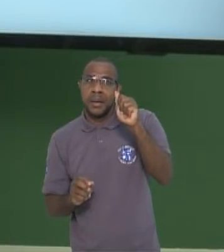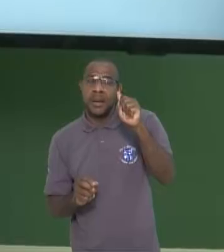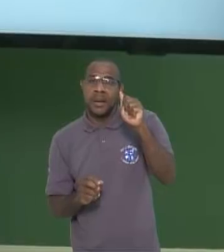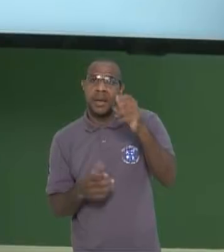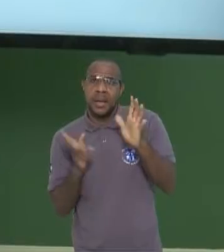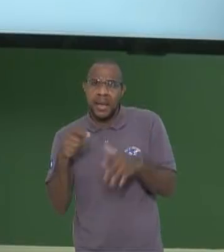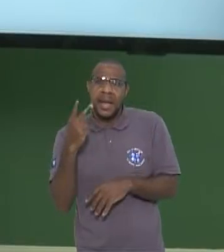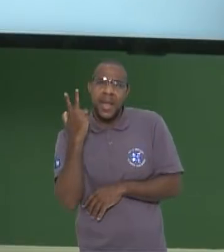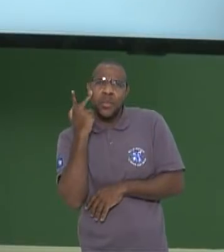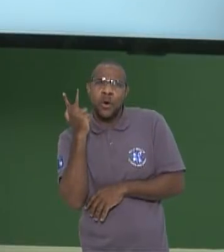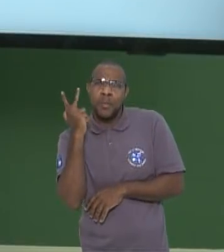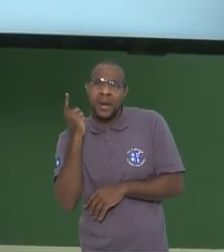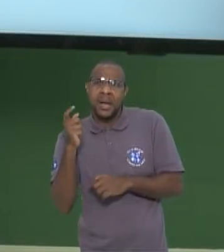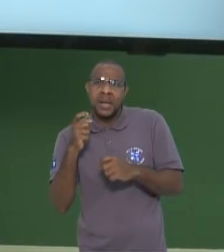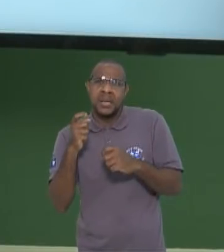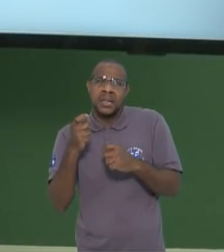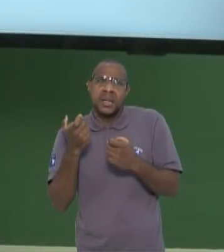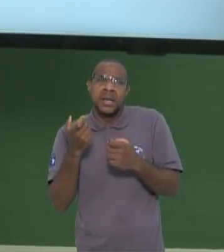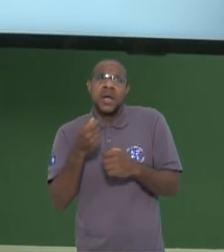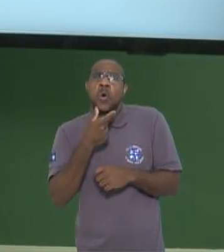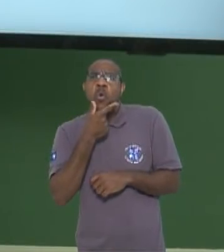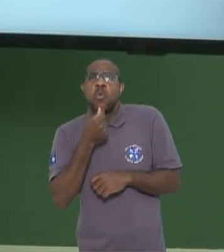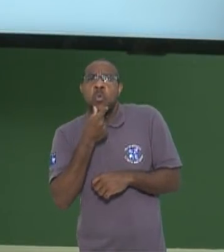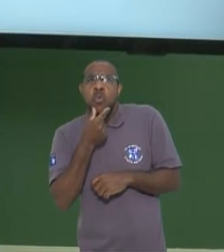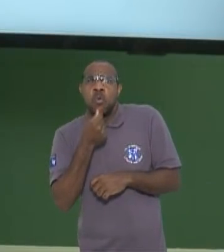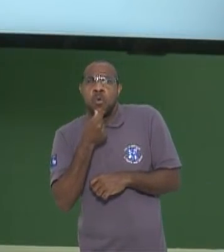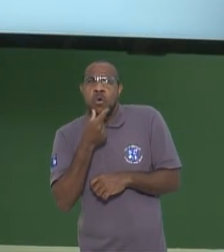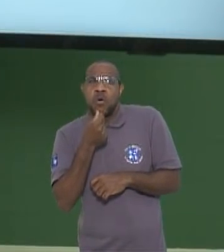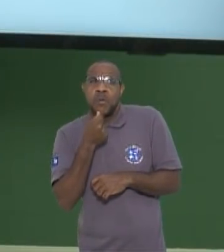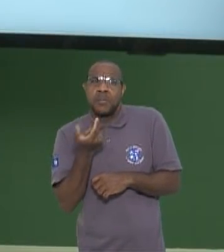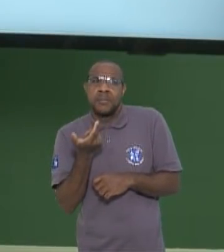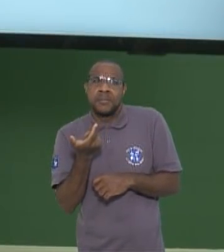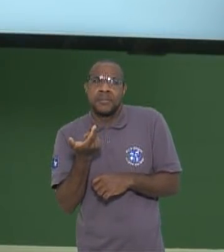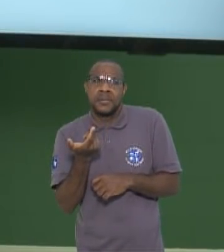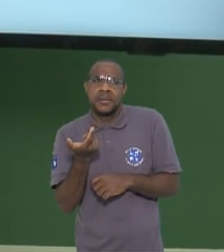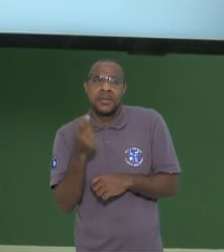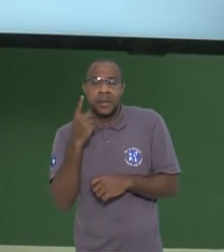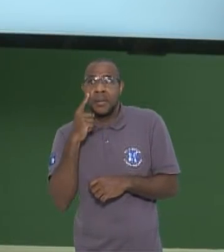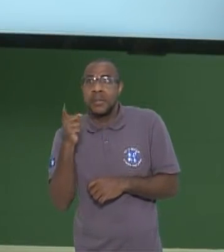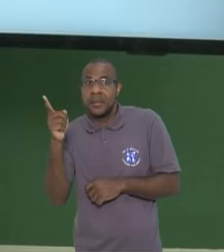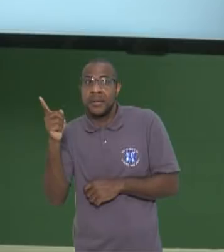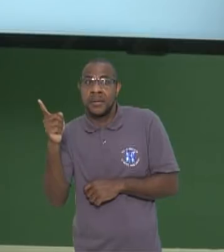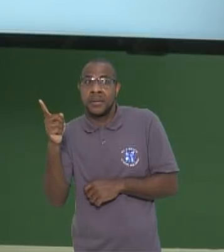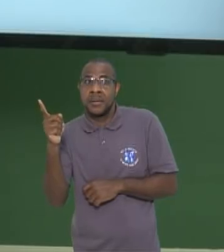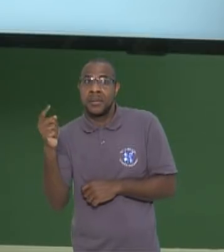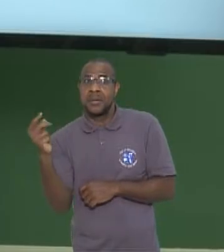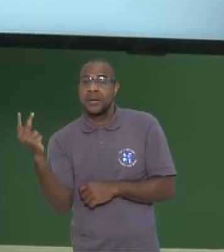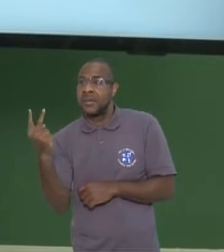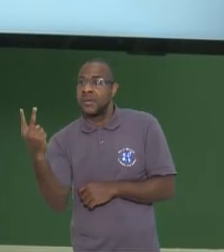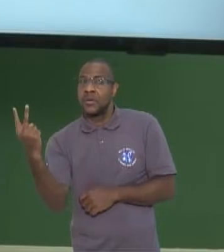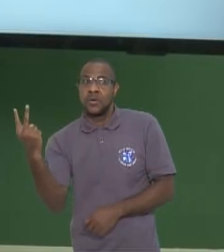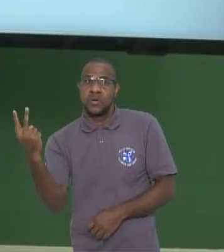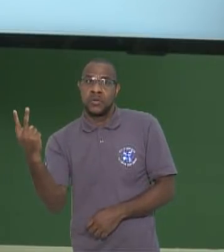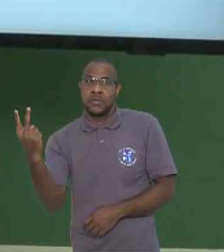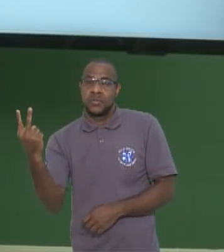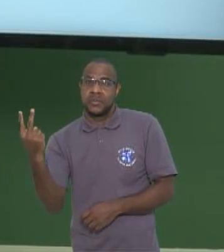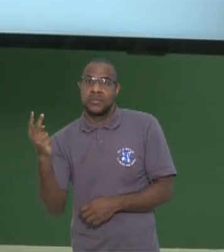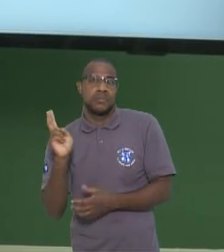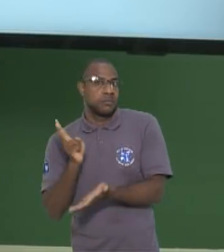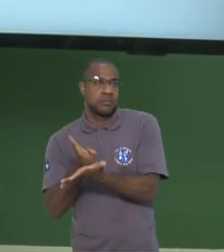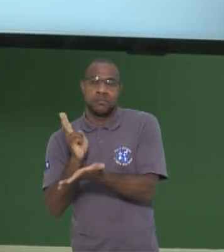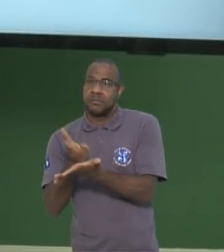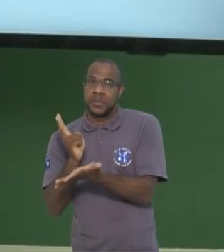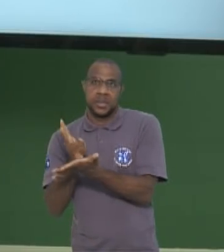é normal e do sexo masculino? Vamos começar pelo sexo, que é mais fácil. Par sexual, os dois do mesmo tamanho. Então,